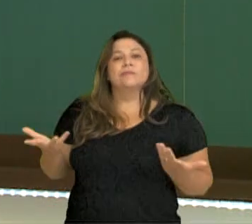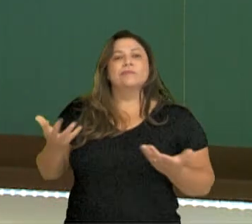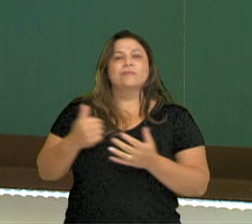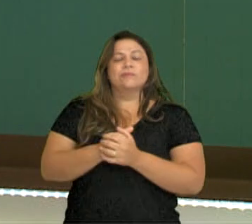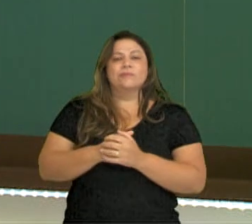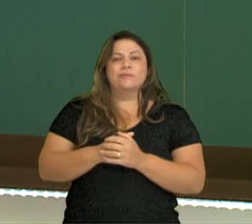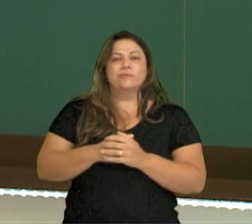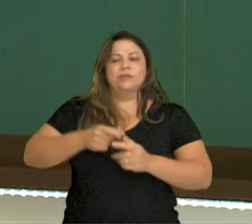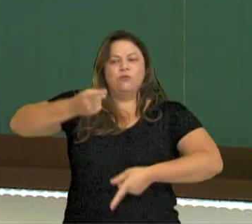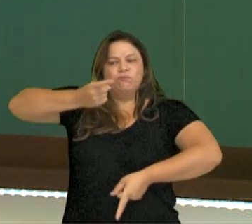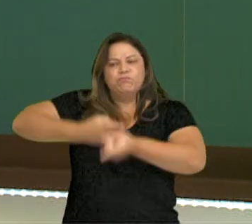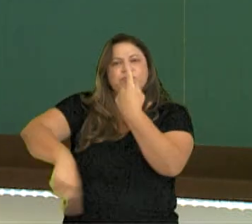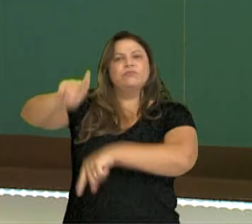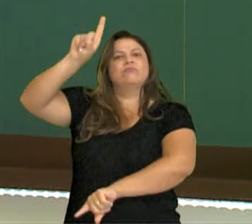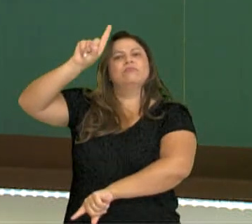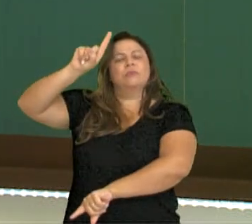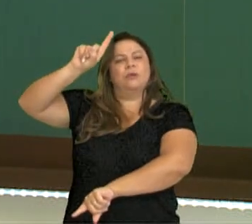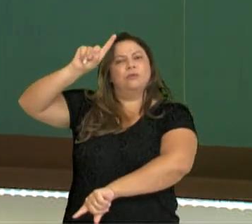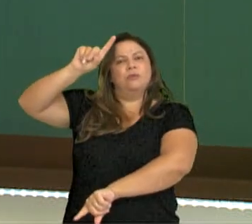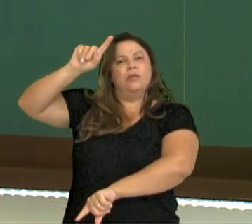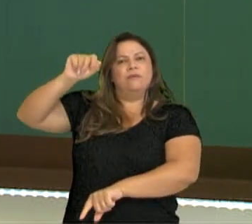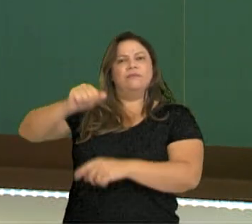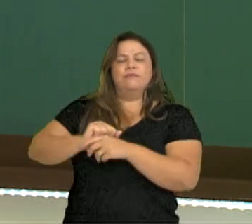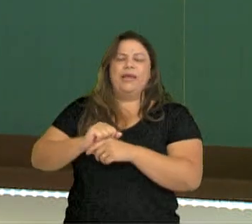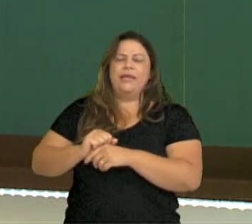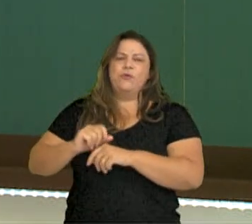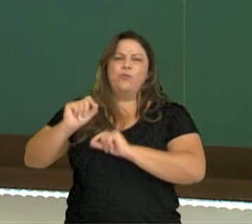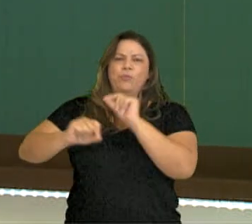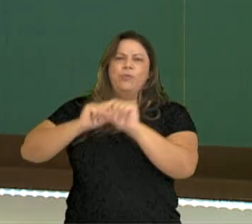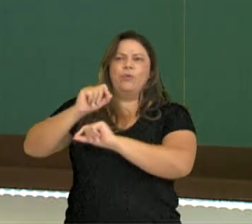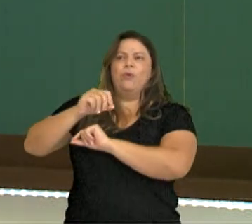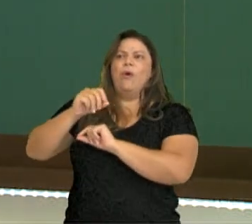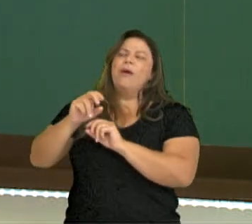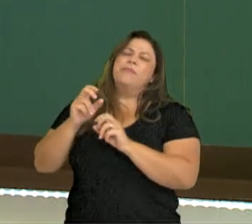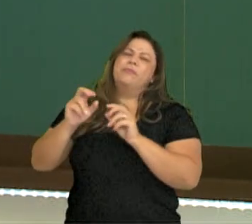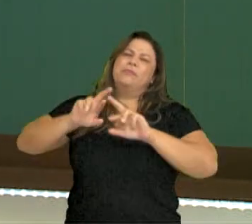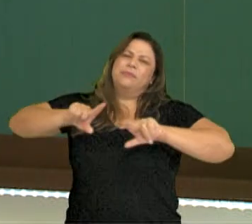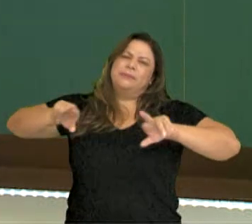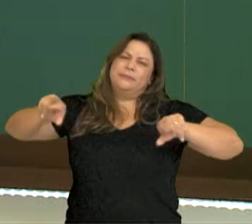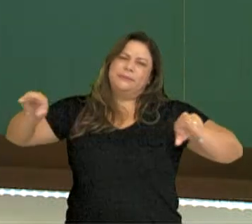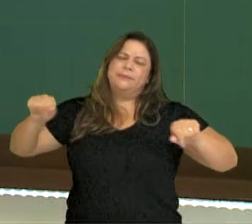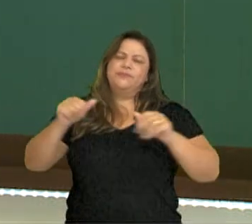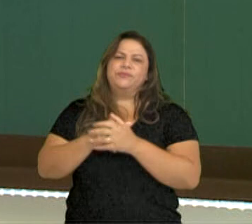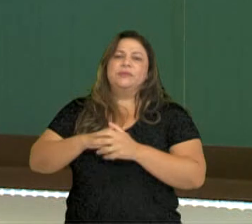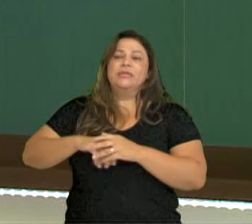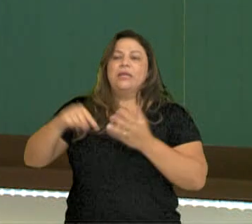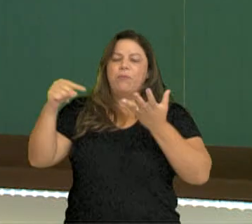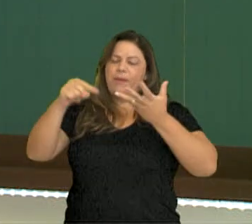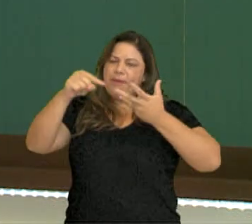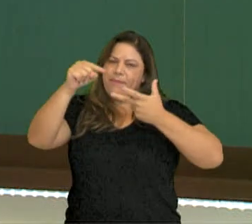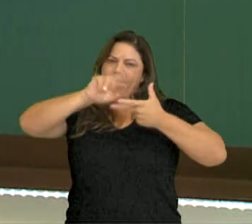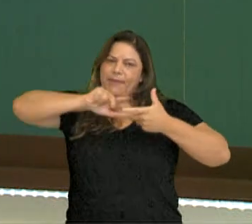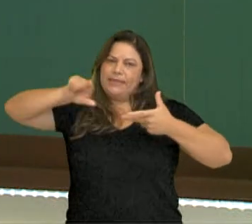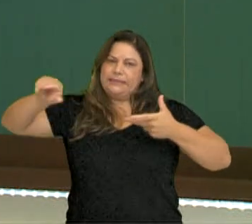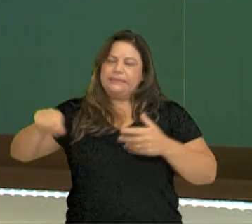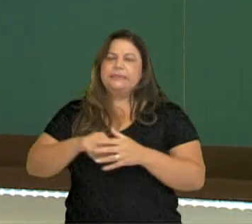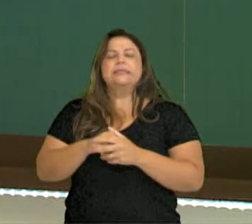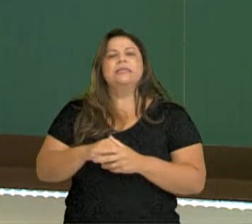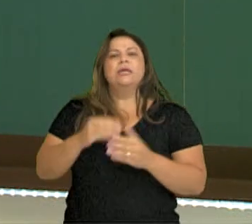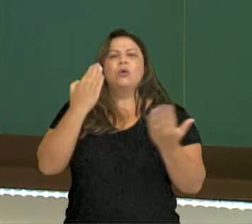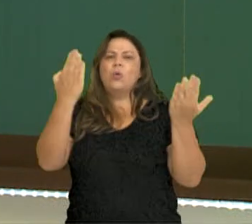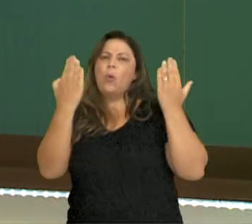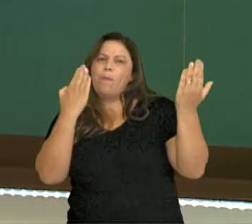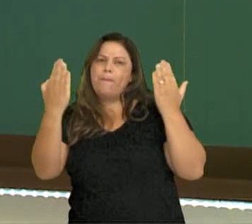um salto de espécies, né? Veio do morcego, provavelmente para o pangolim e depois para os seres humanos. Então foi conseguido ver isso como? Comparando